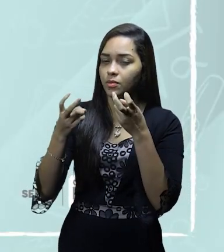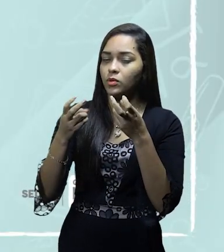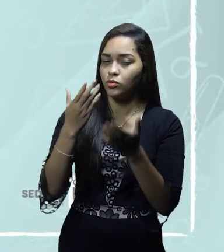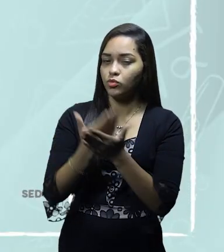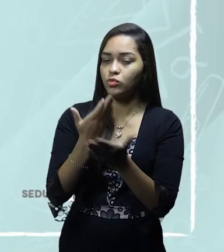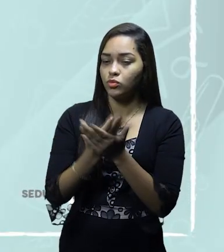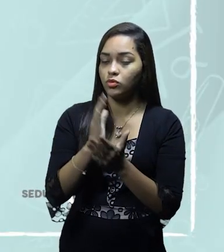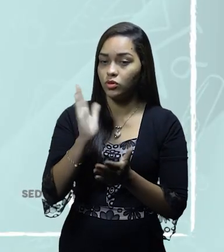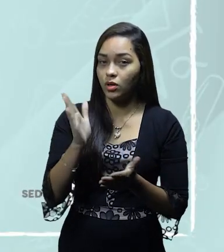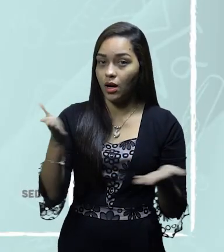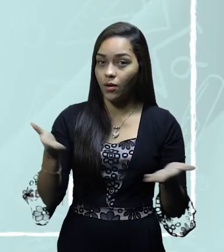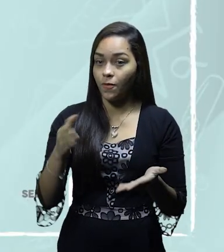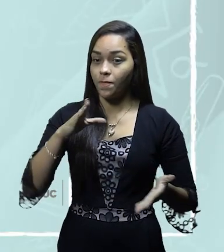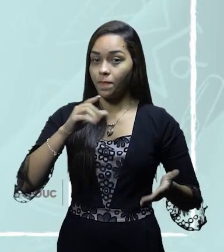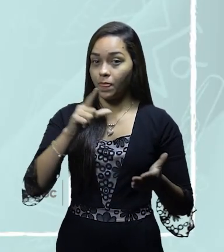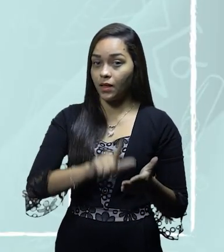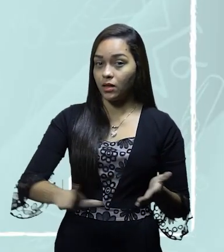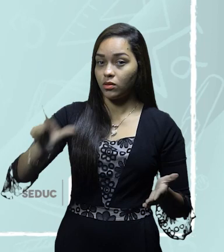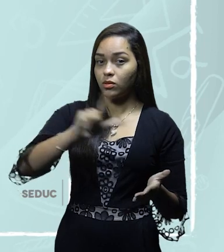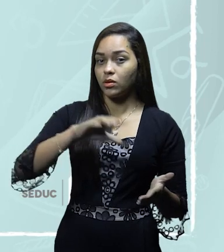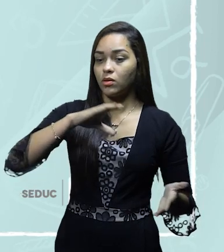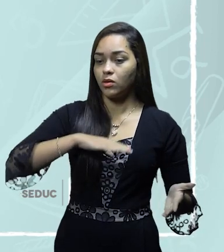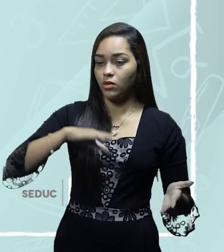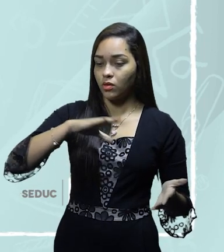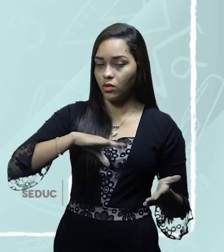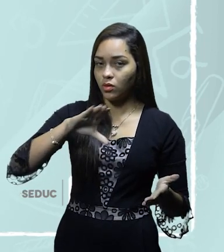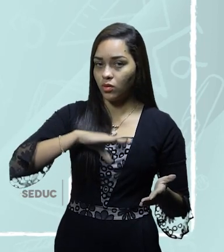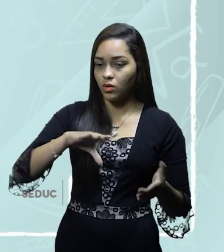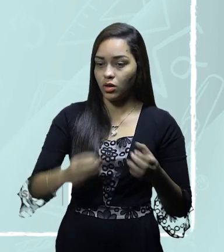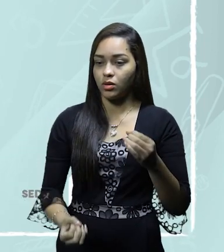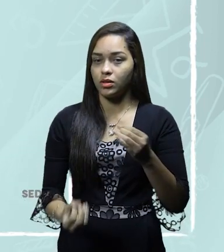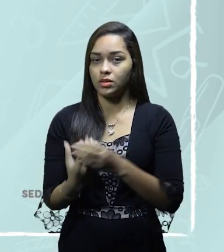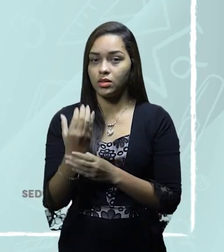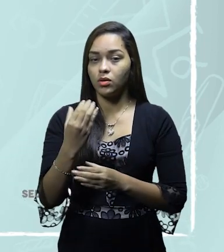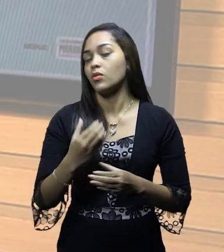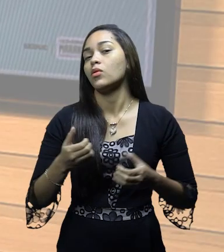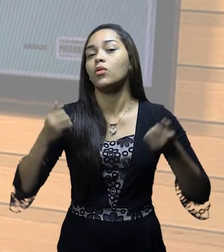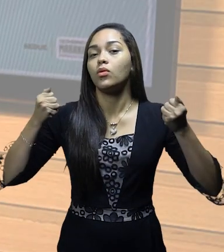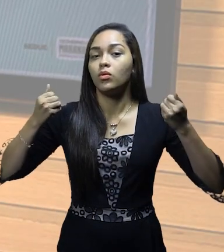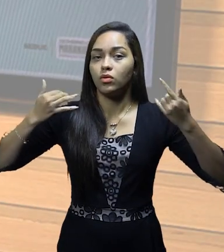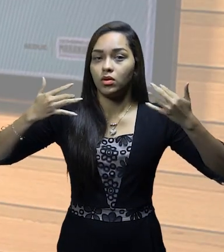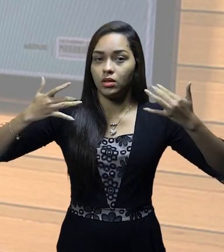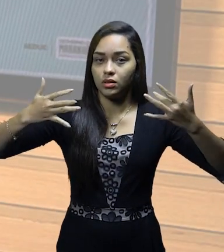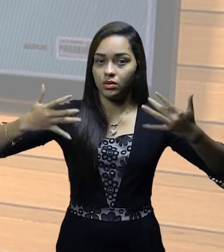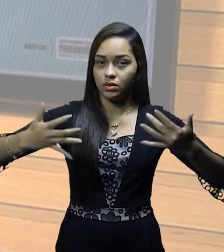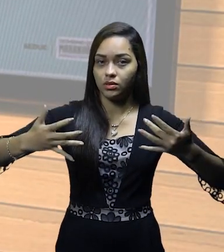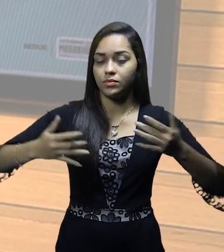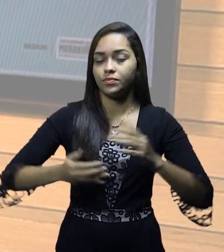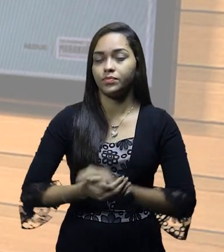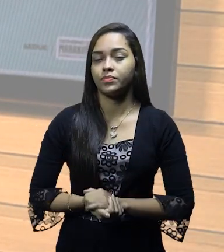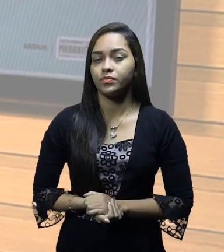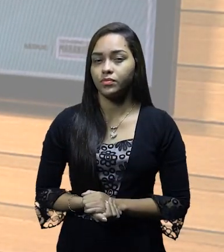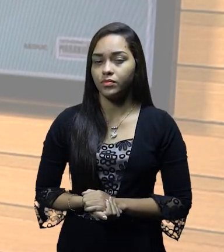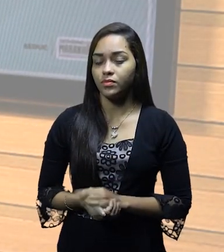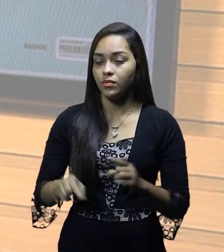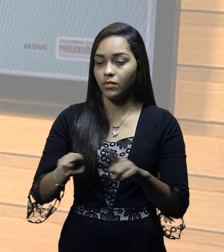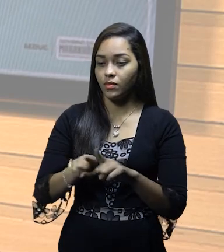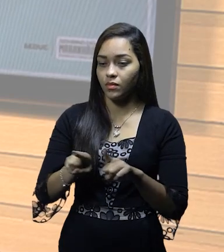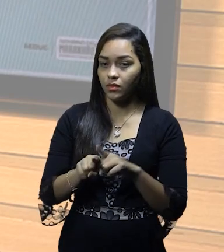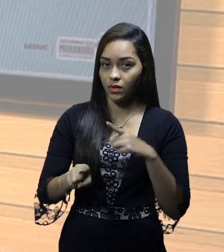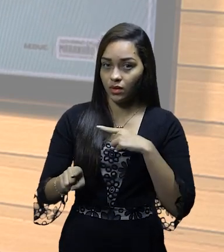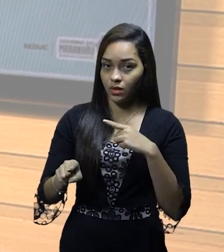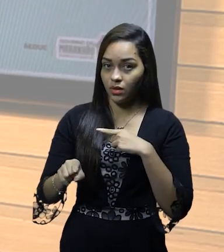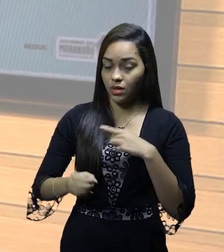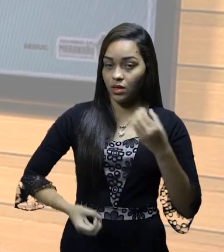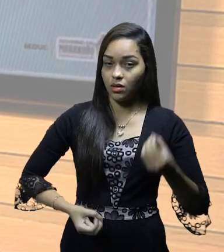em que na literatura portuguesa surgiu o classicismo. Então, quando a gente fala de literatura,